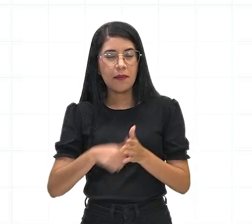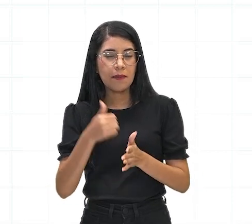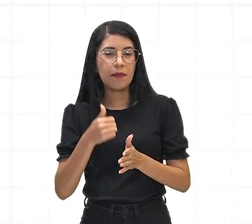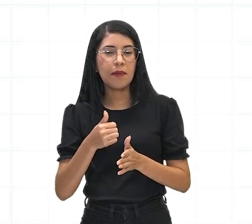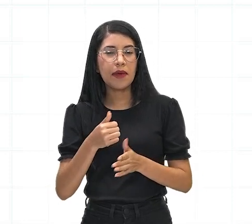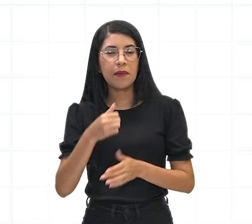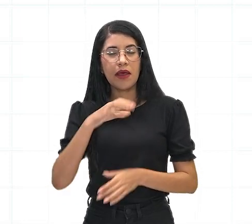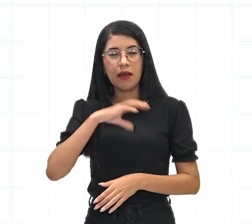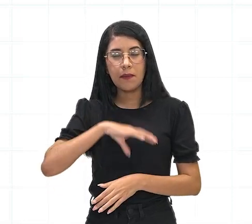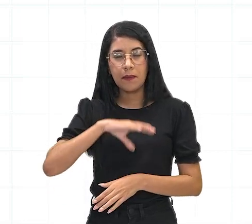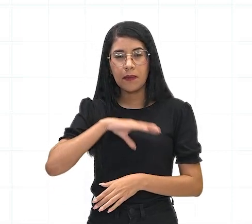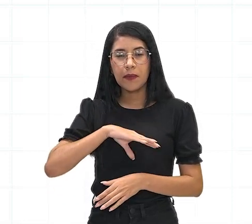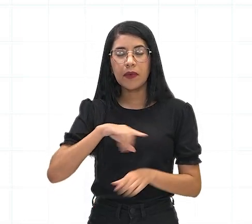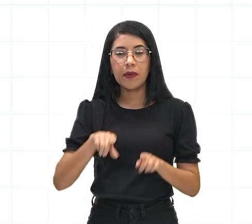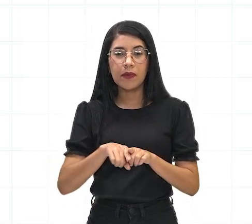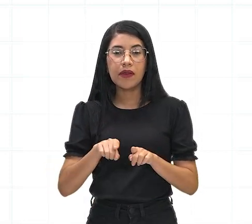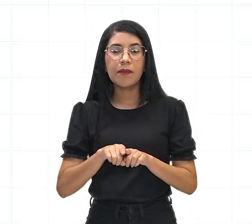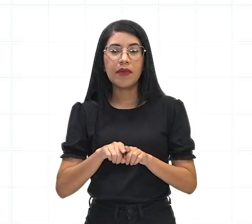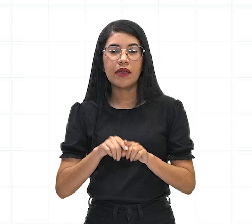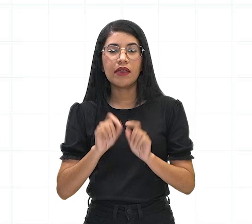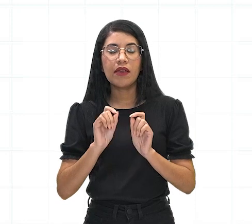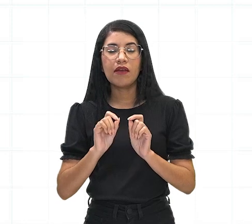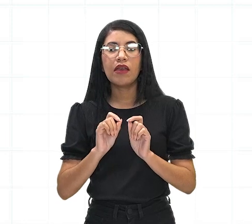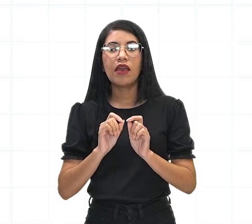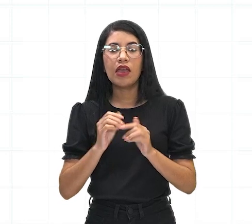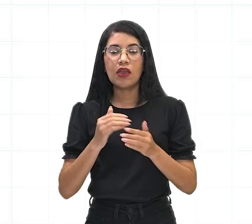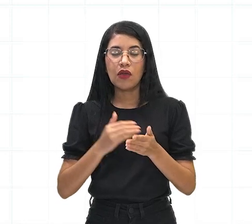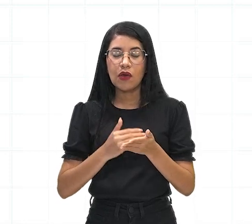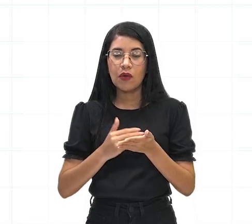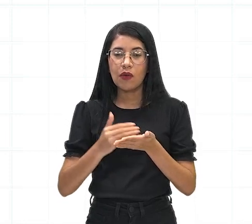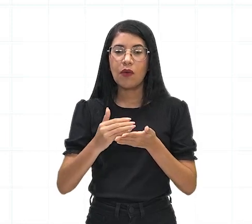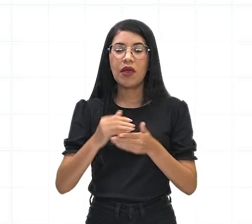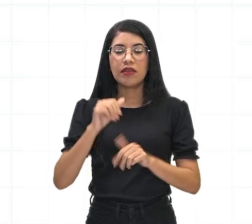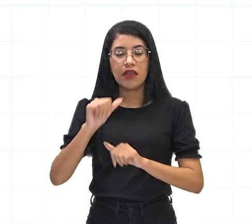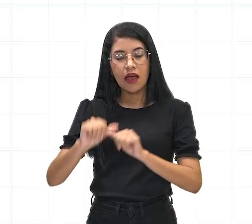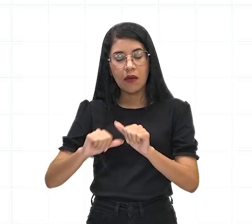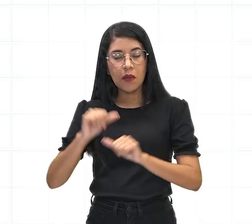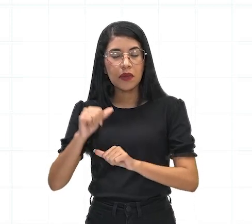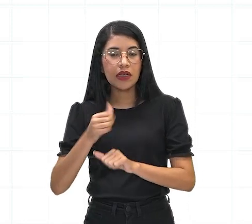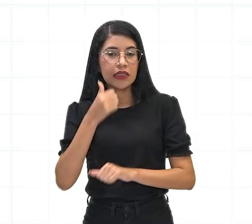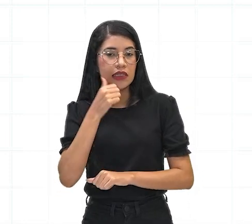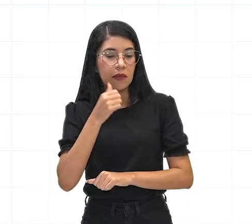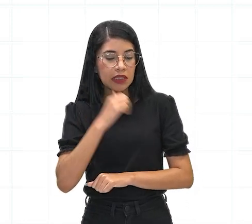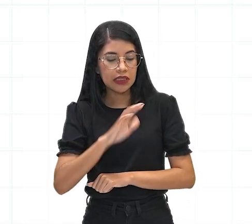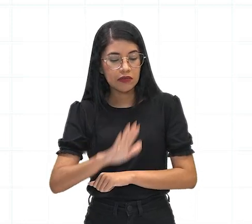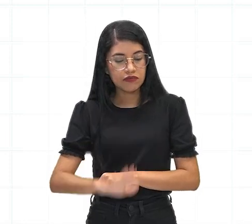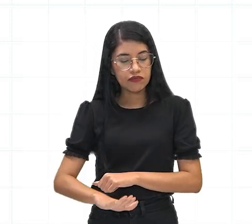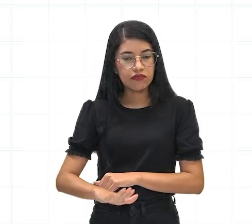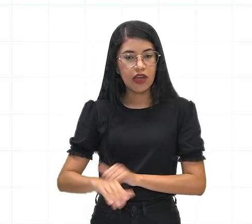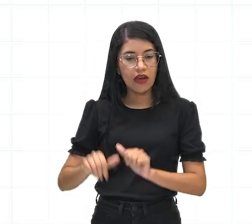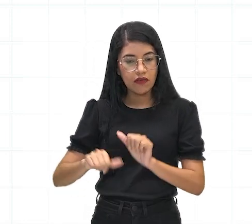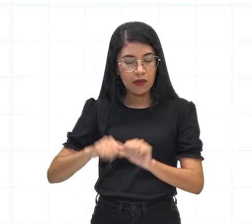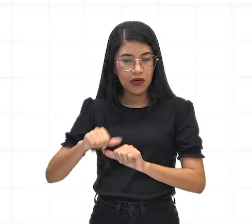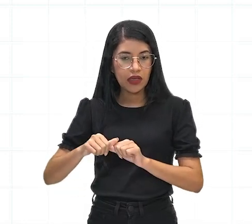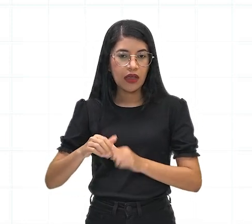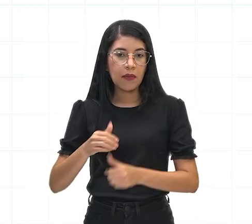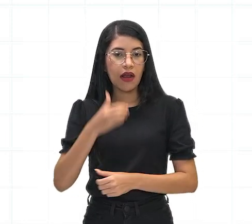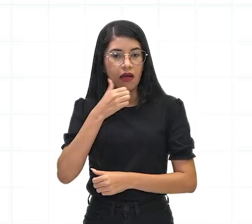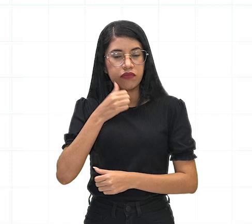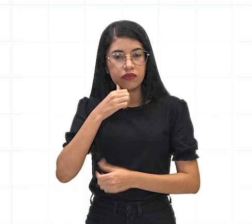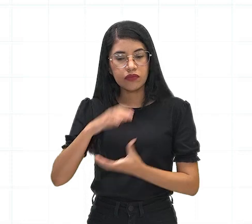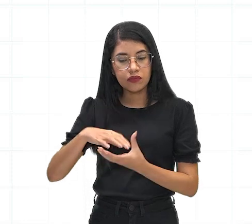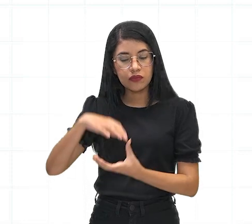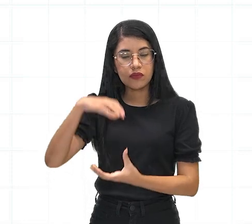que é também chamada de menarca, né? O marco aí também da transição da menina para a mulher. Então, ocorre aí essa